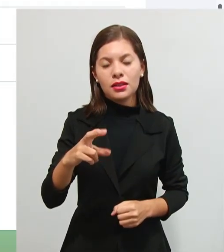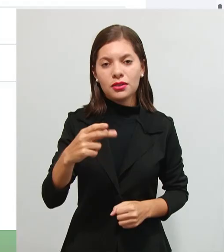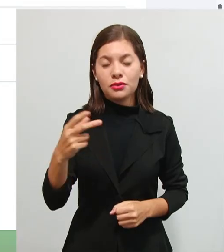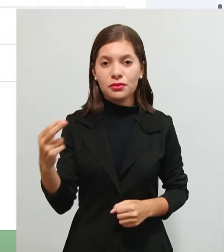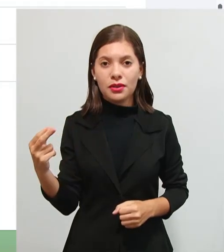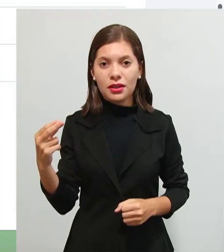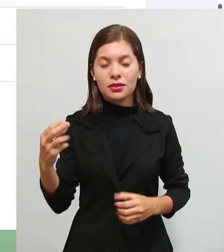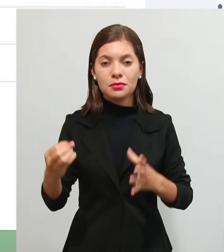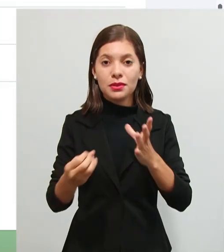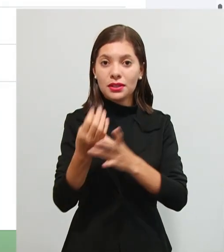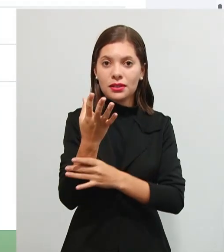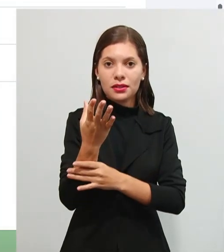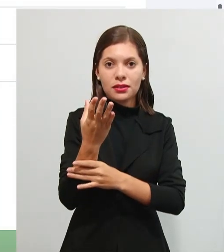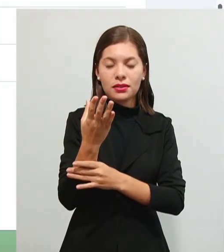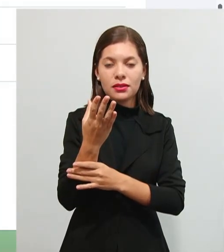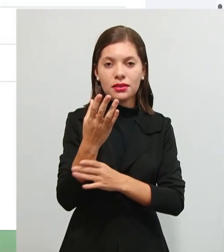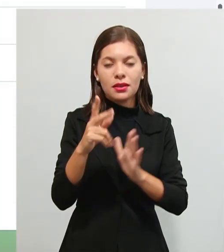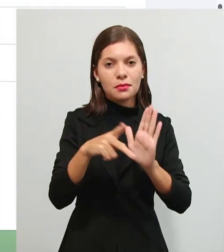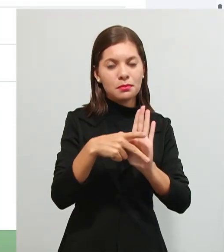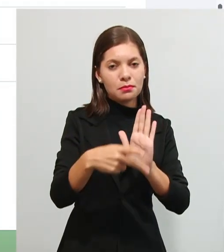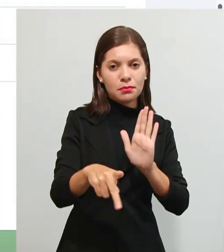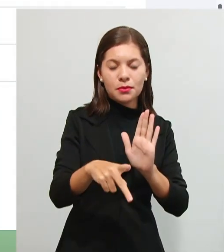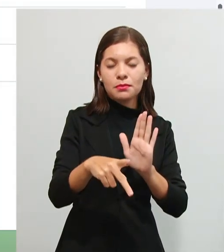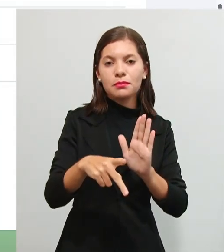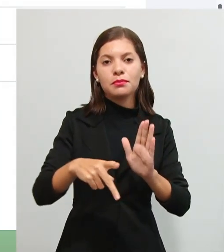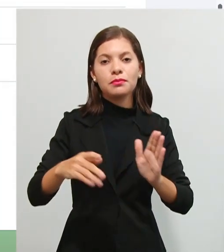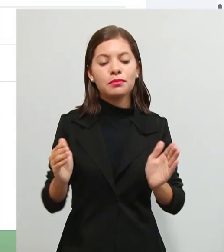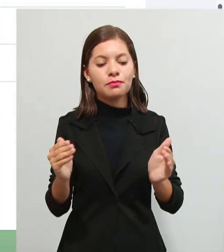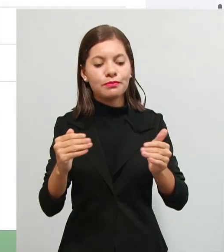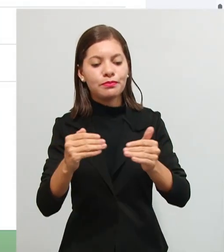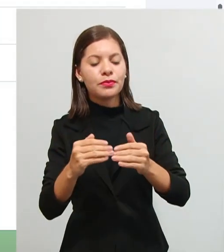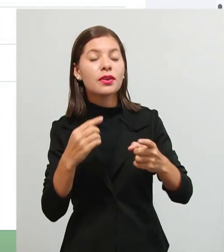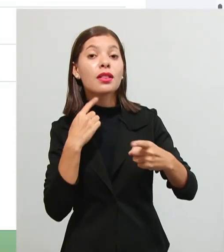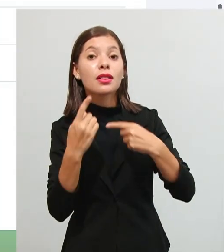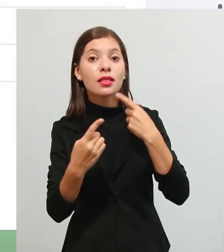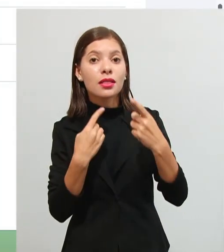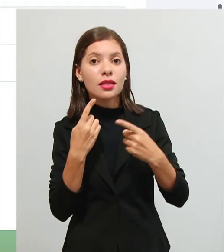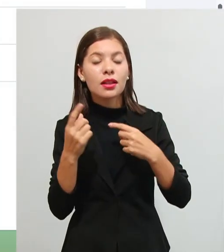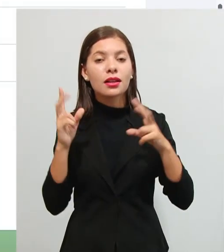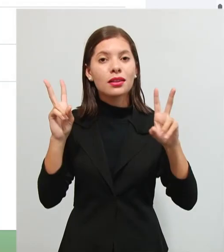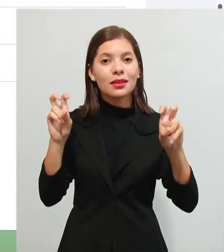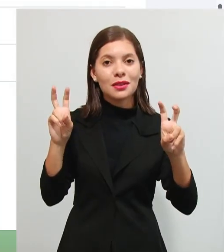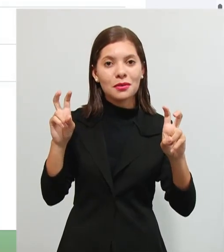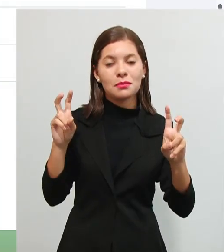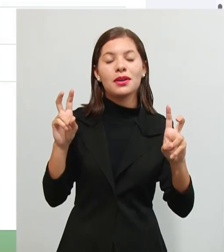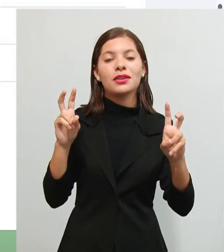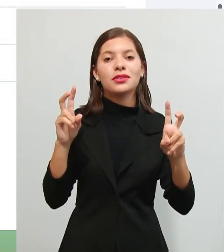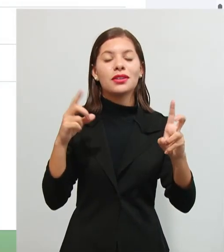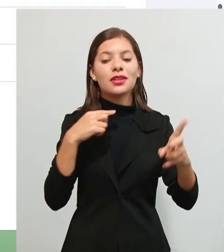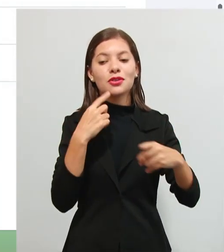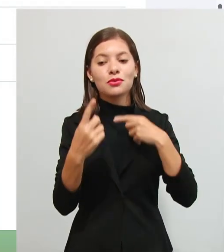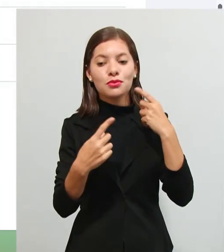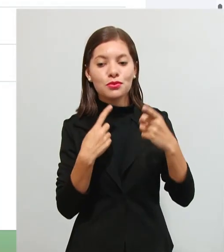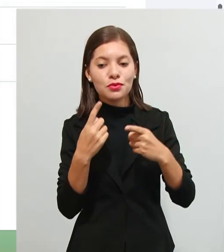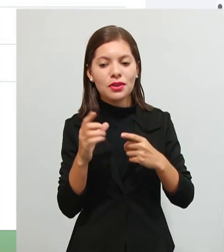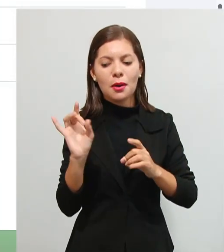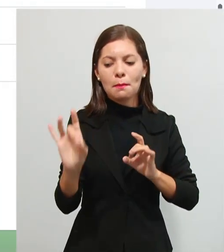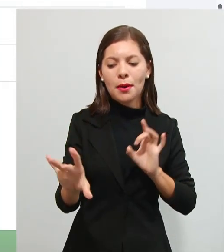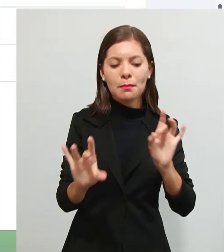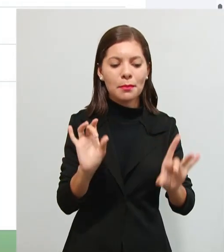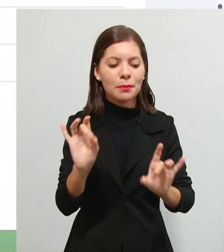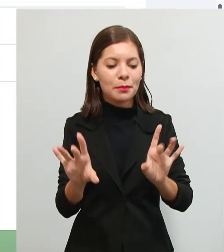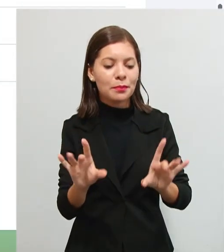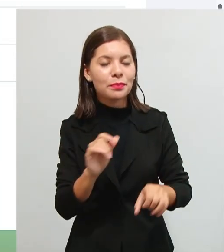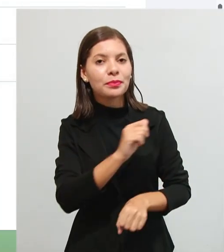próprios fóruns. Então, está com dúvida, ele vai criar um fórum de dúvida, uma temática de fórum de dúvida, um tópico, para cada aluno. Cada aluno